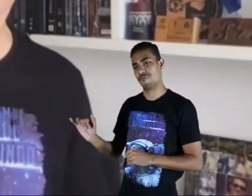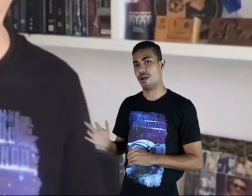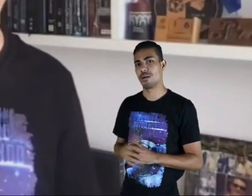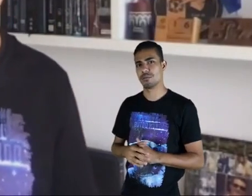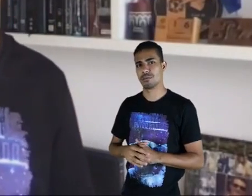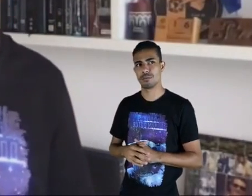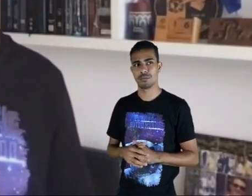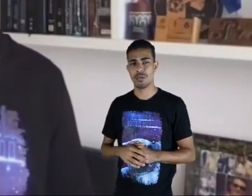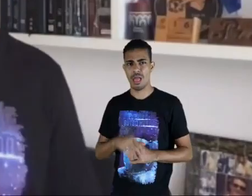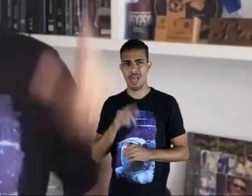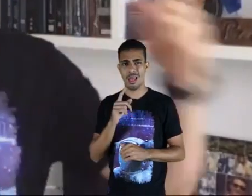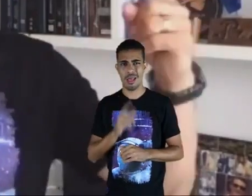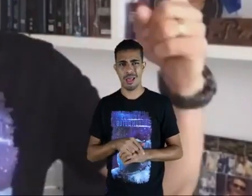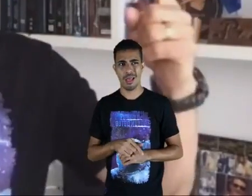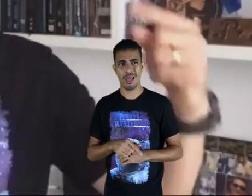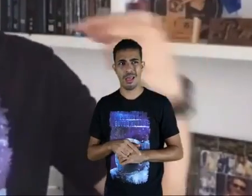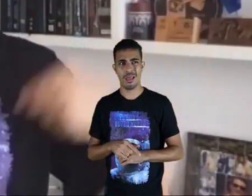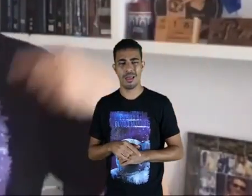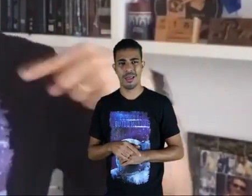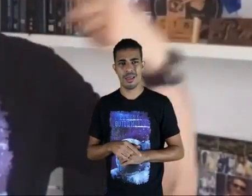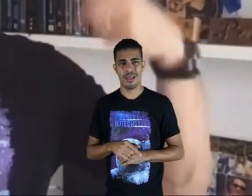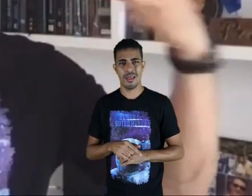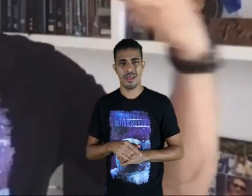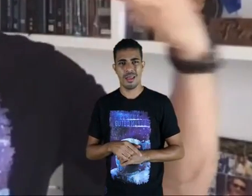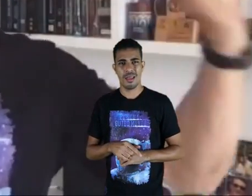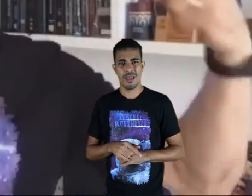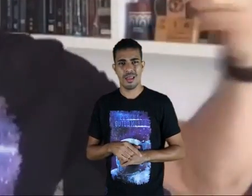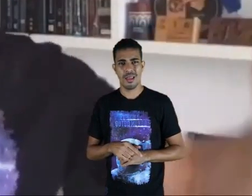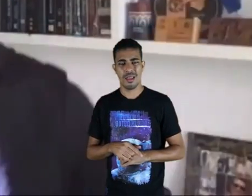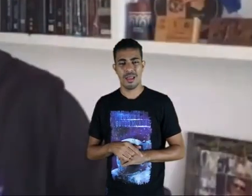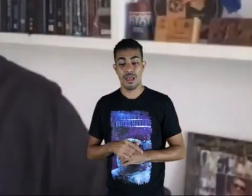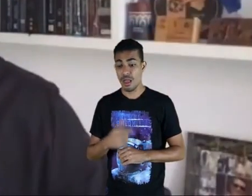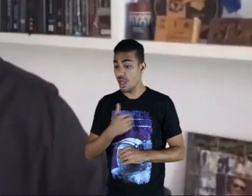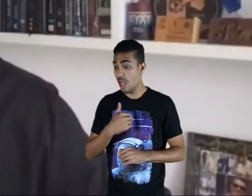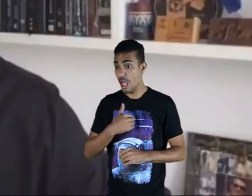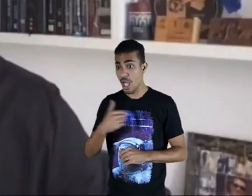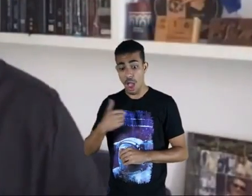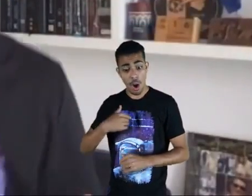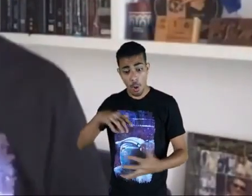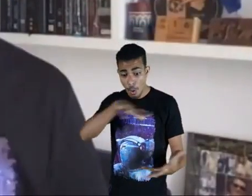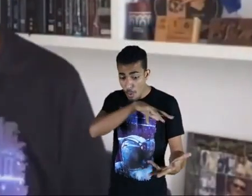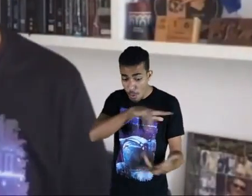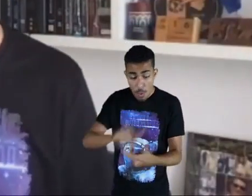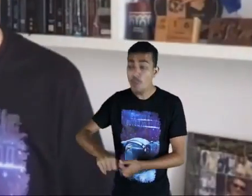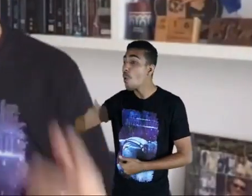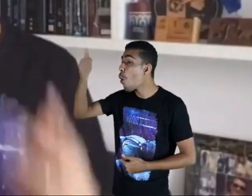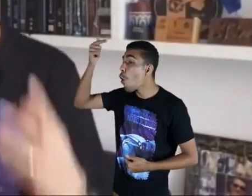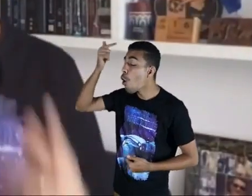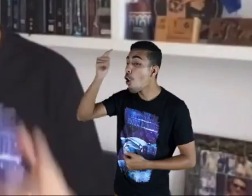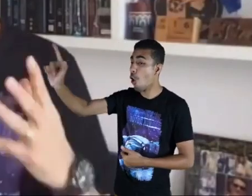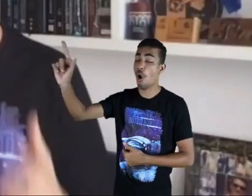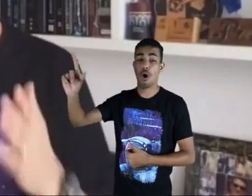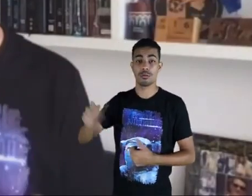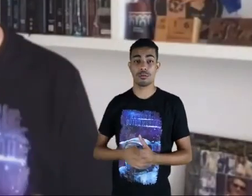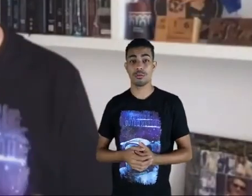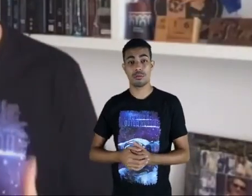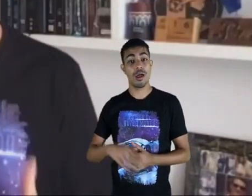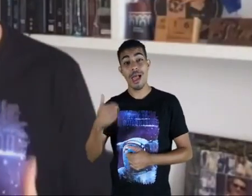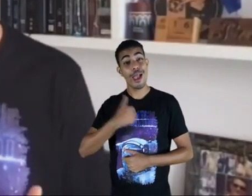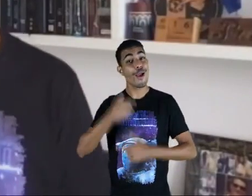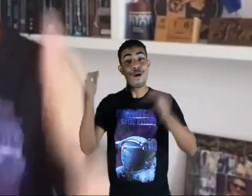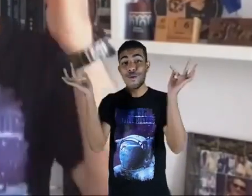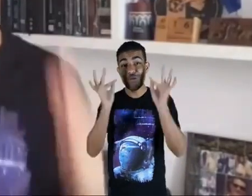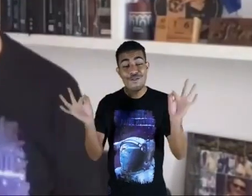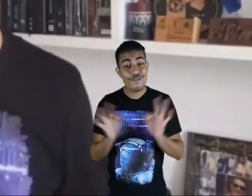isso mesmo? Não, eu sou de outro mundo. Ou seja, eu sou